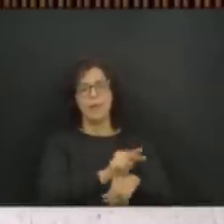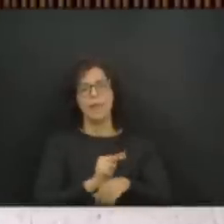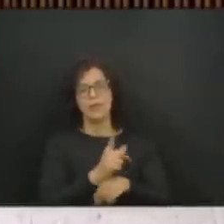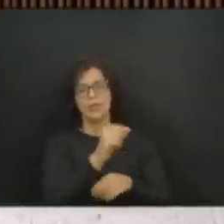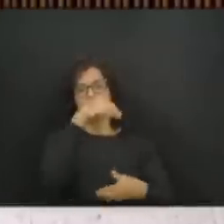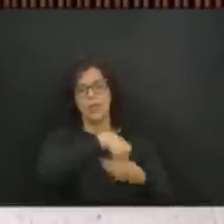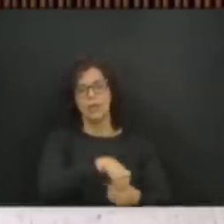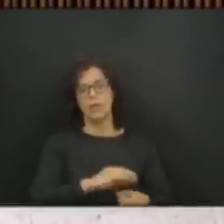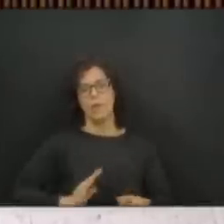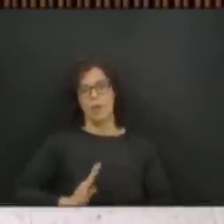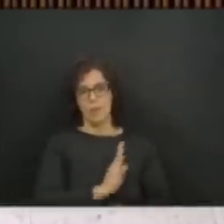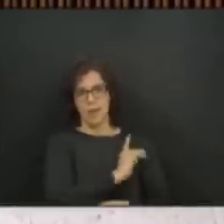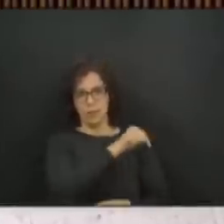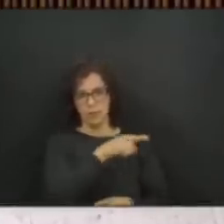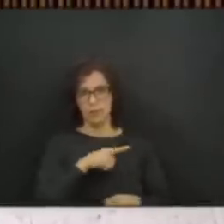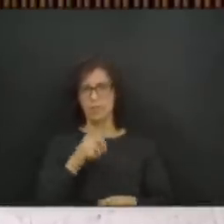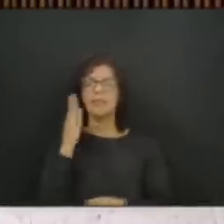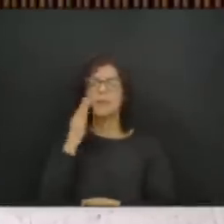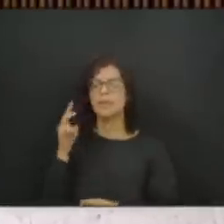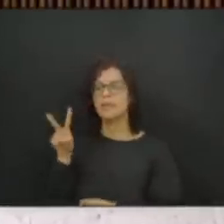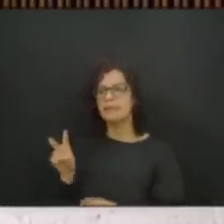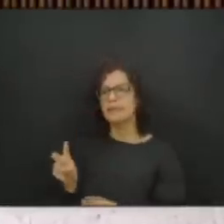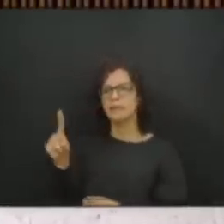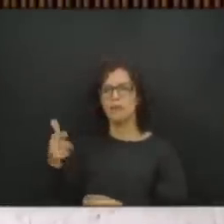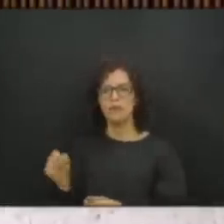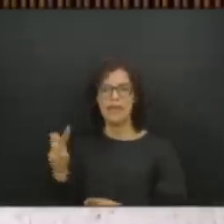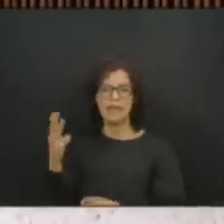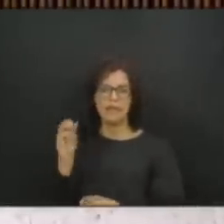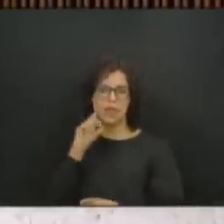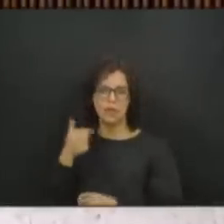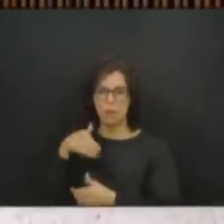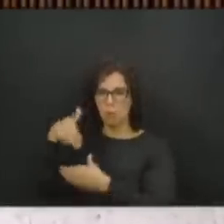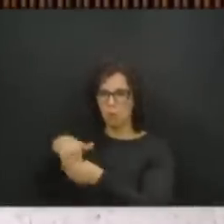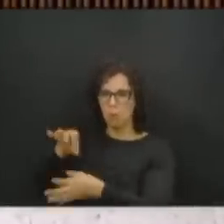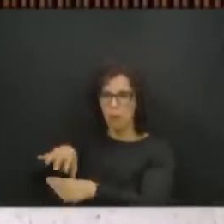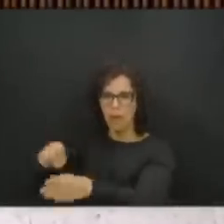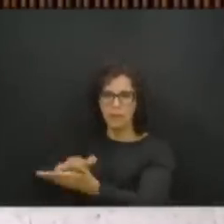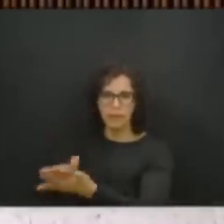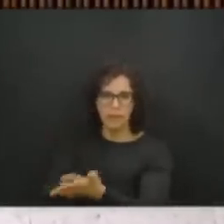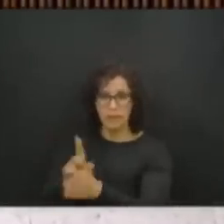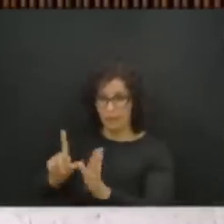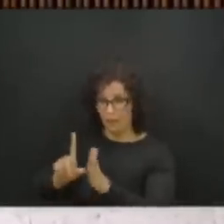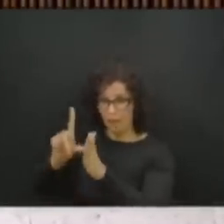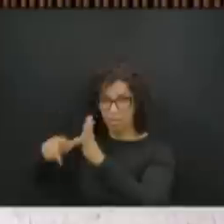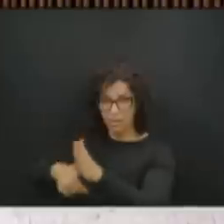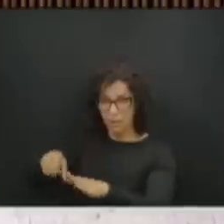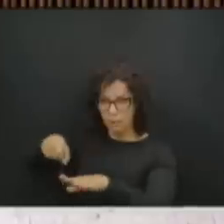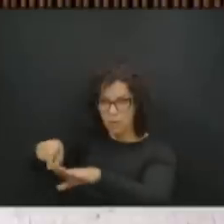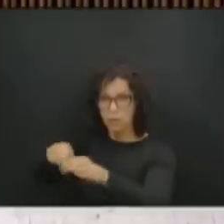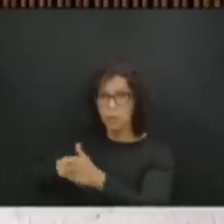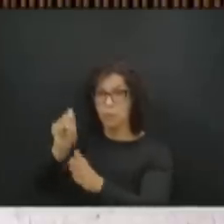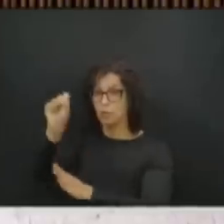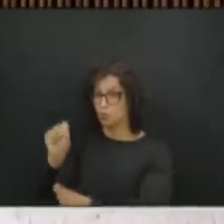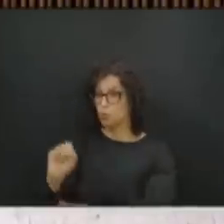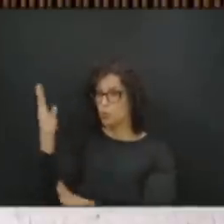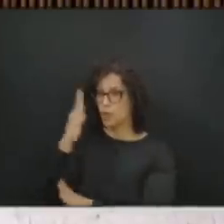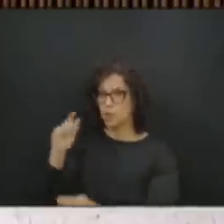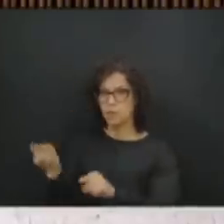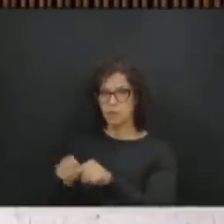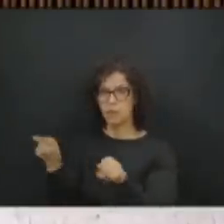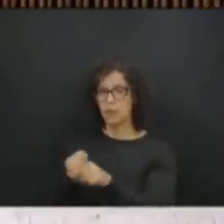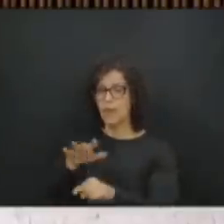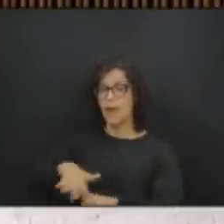e nós sabemos que nesses 15 20 ou 30 dias se não houver plantio se atrasar o plantio e principalmente na região sul